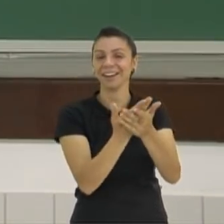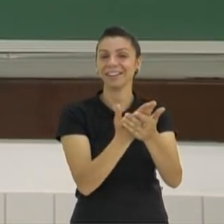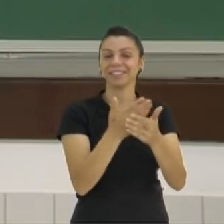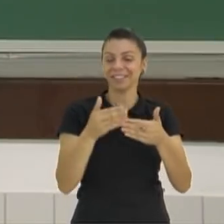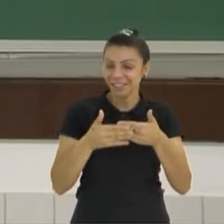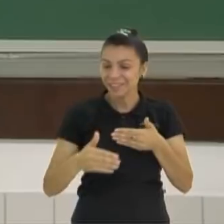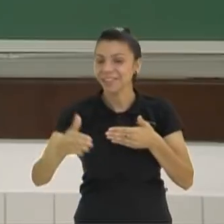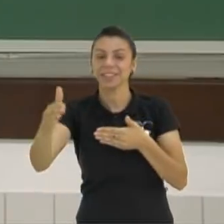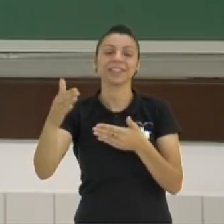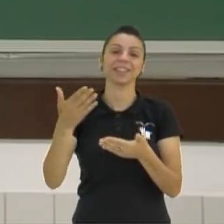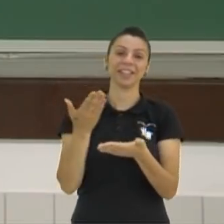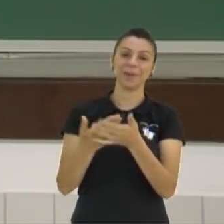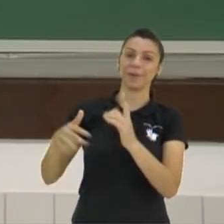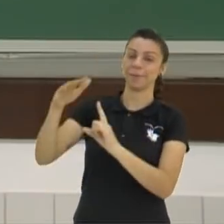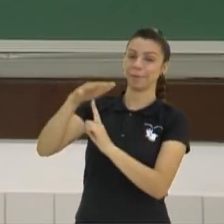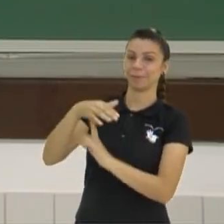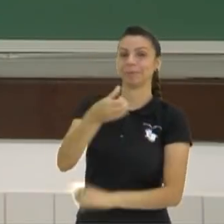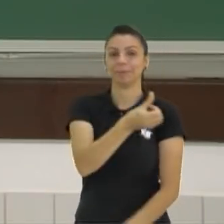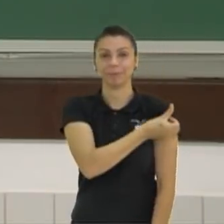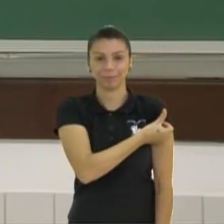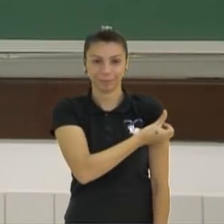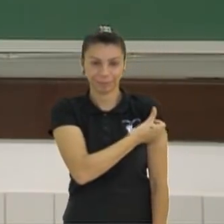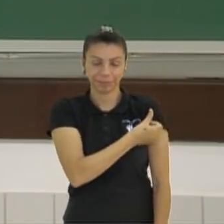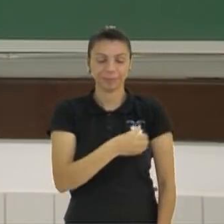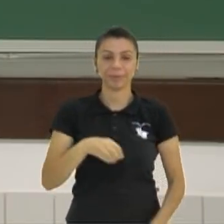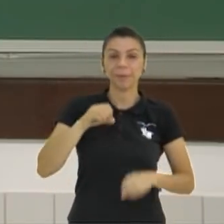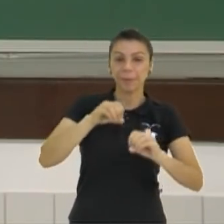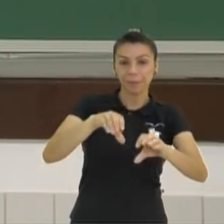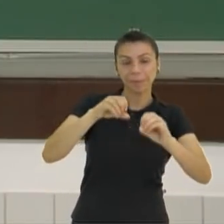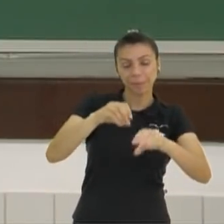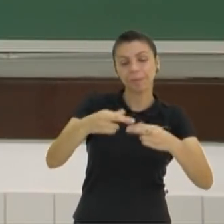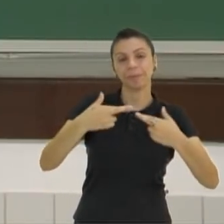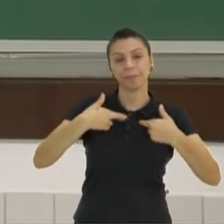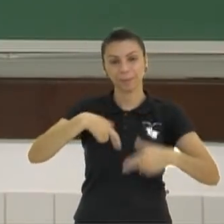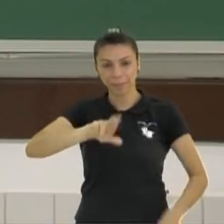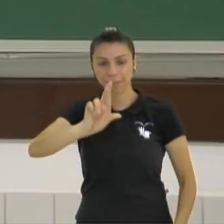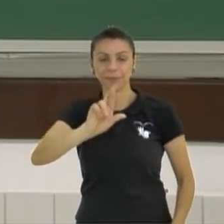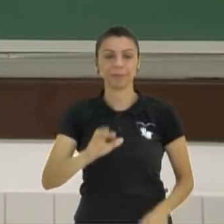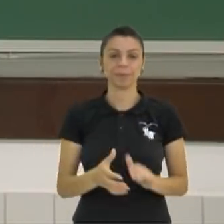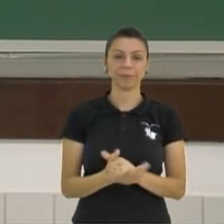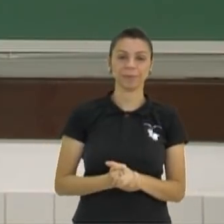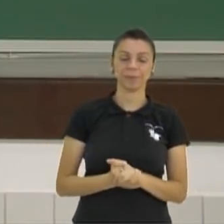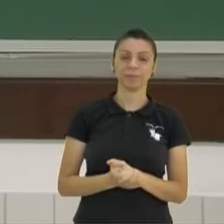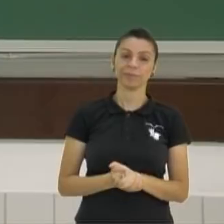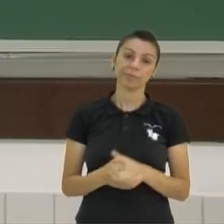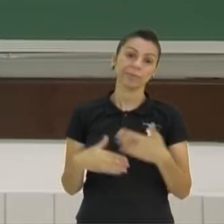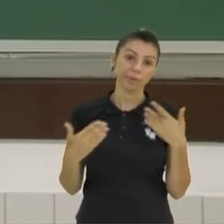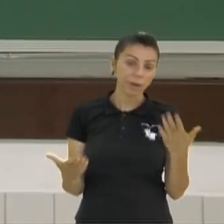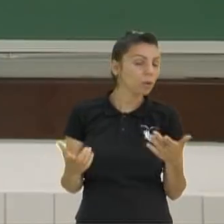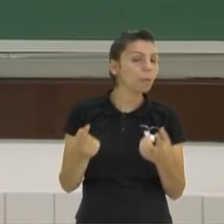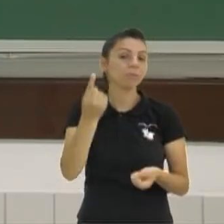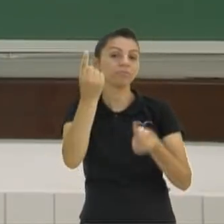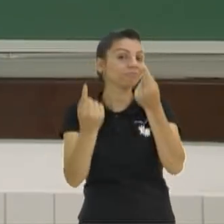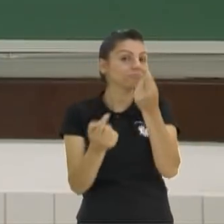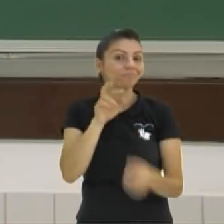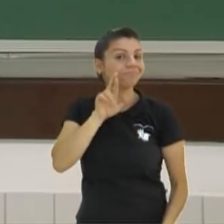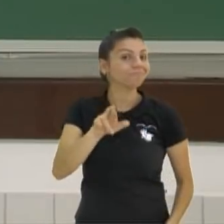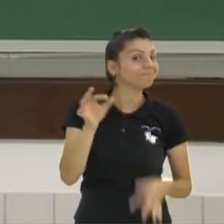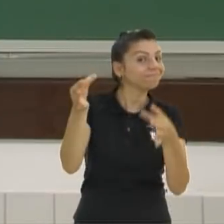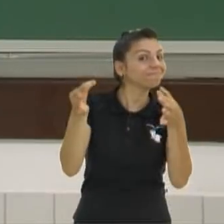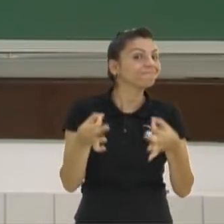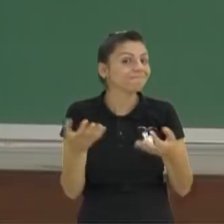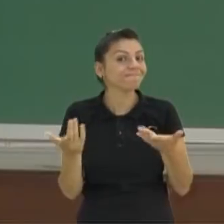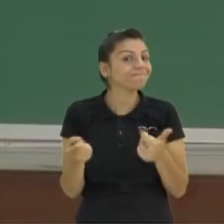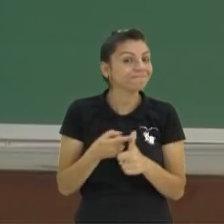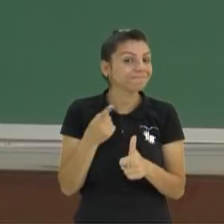sequência de Aula Paraná para o 6º ano, ensino religioso. Bom, qual será a resposta correta da